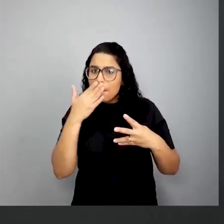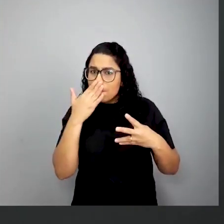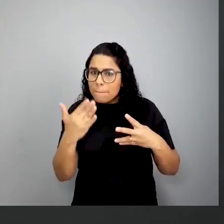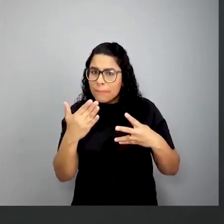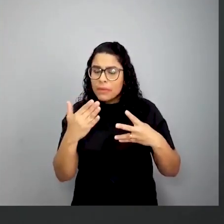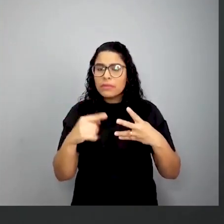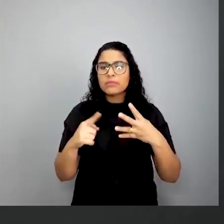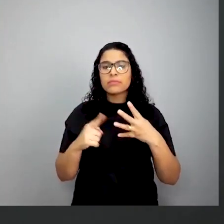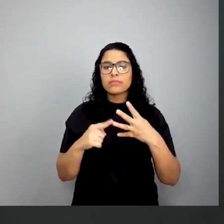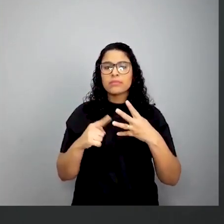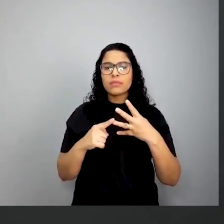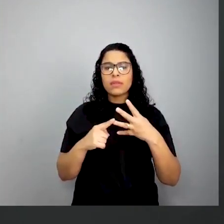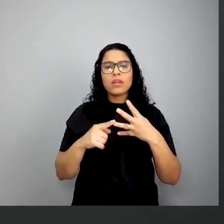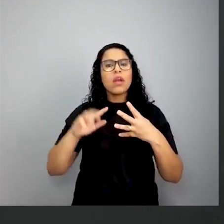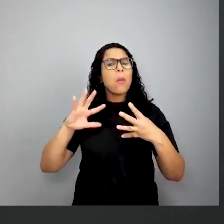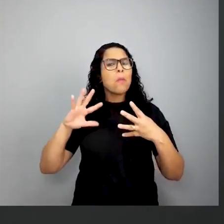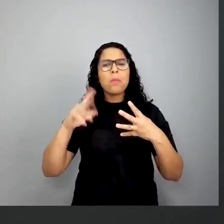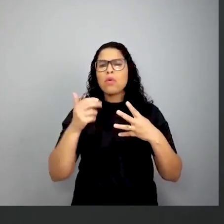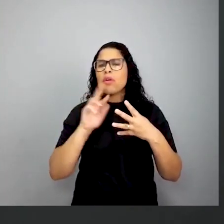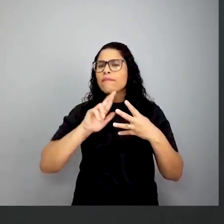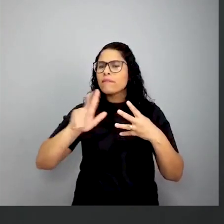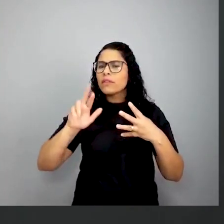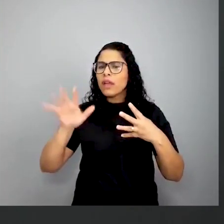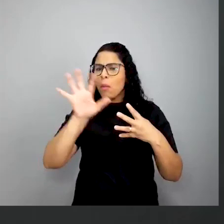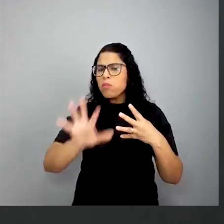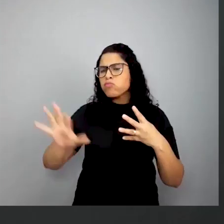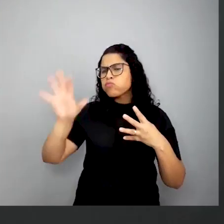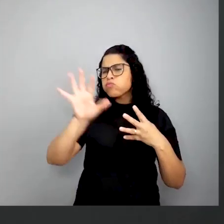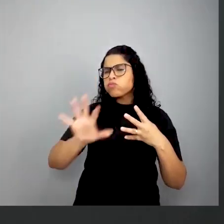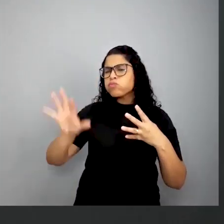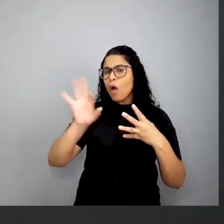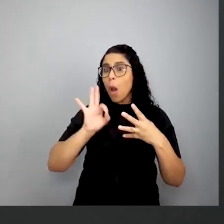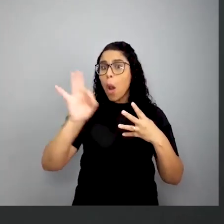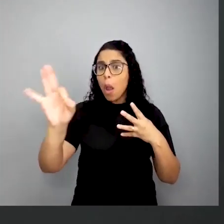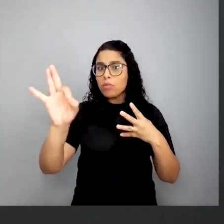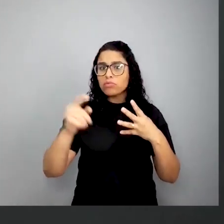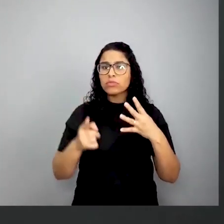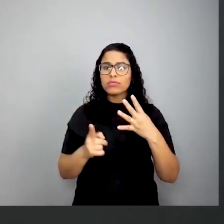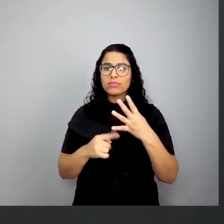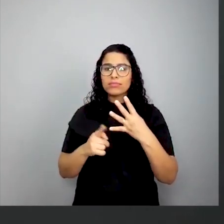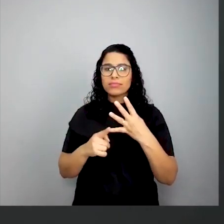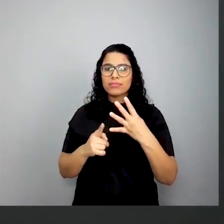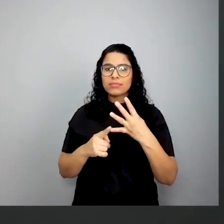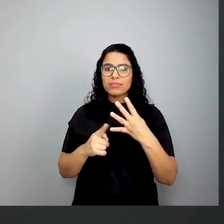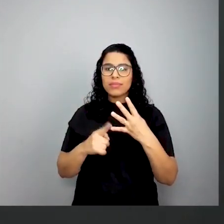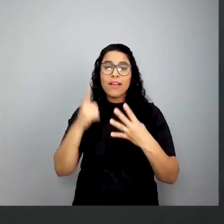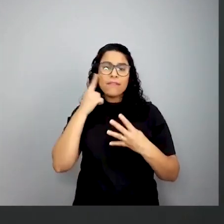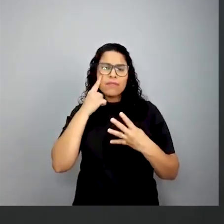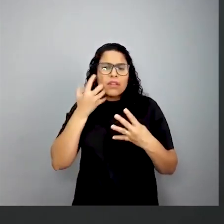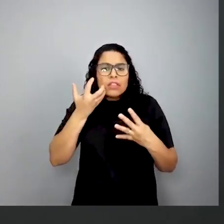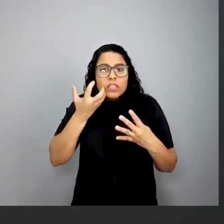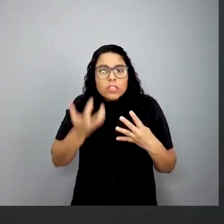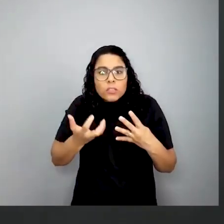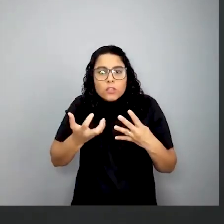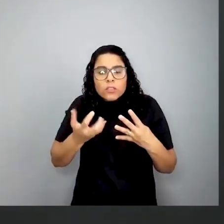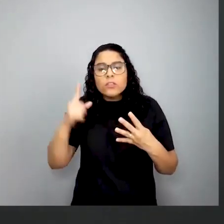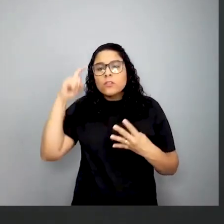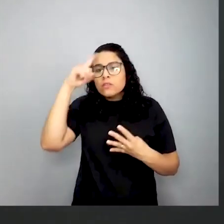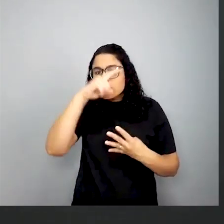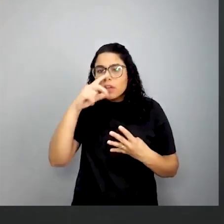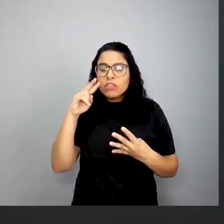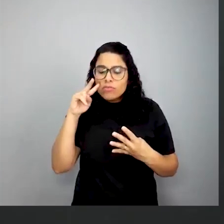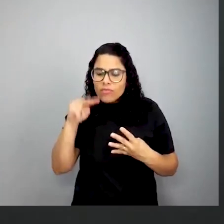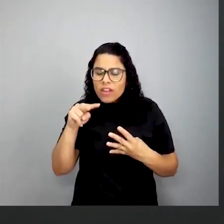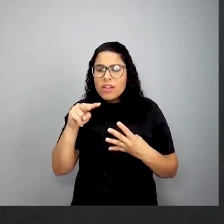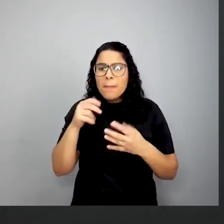astigmatismo, comportamentos diversos, de um modo geral, embaçado à distância. A presbiopia, vista cansada, dificuldade de